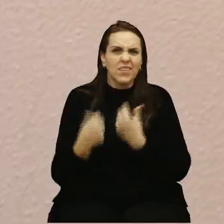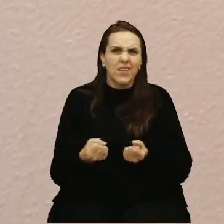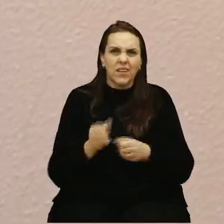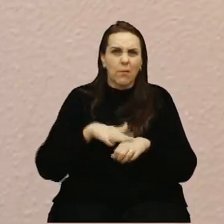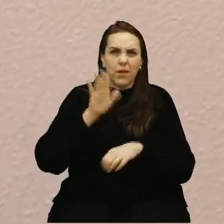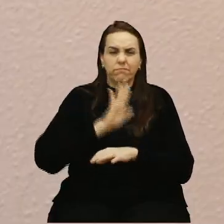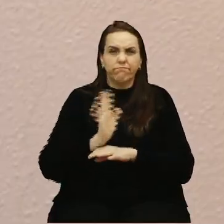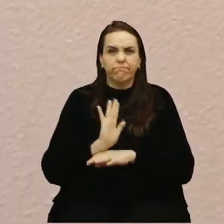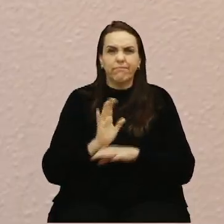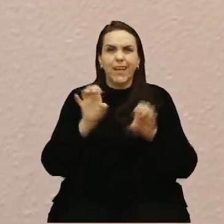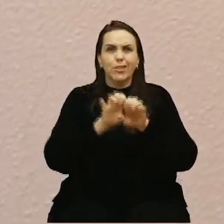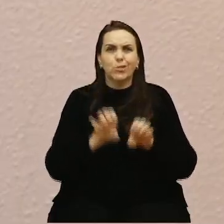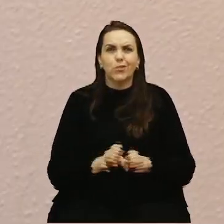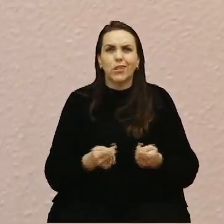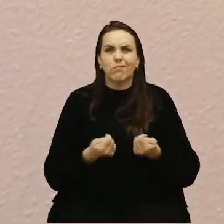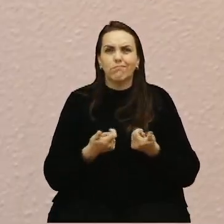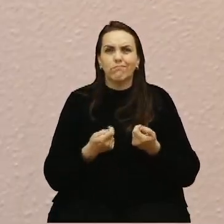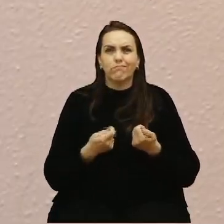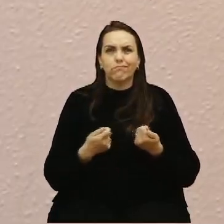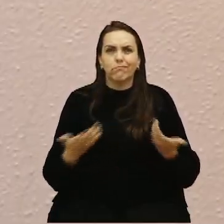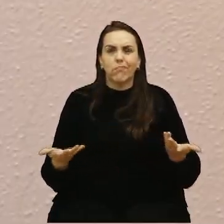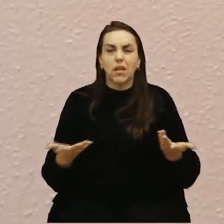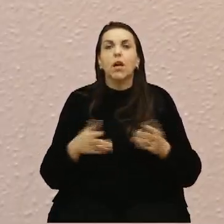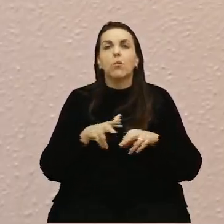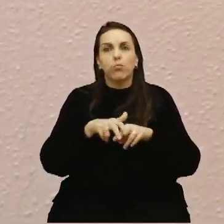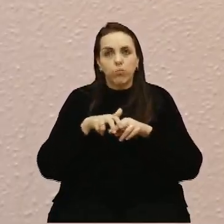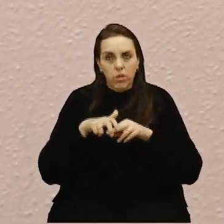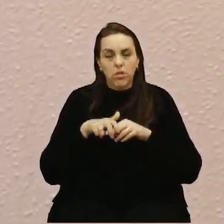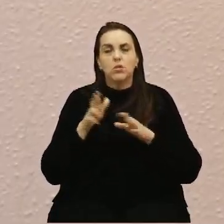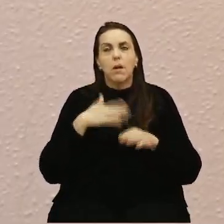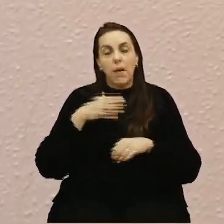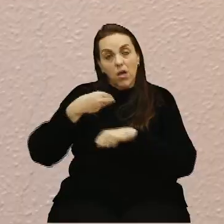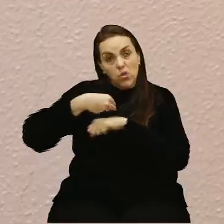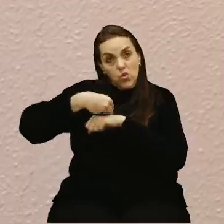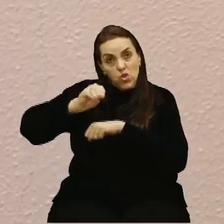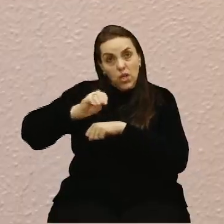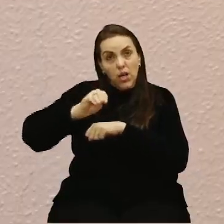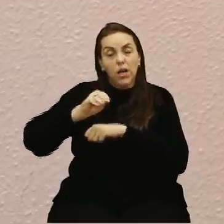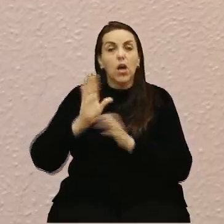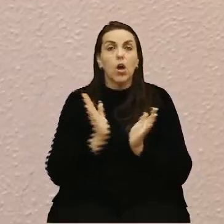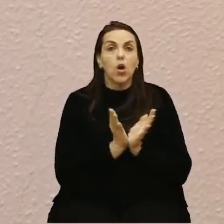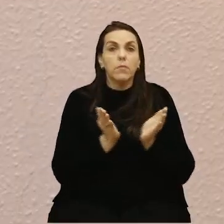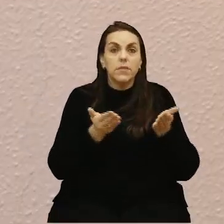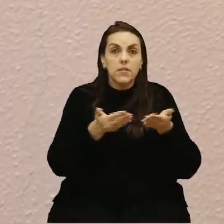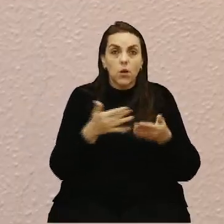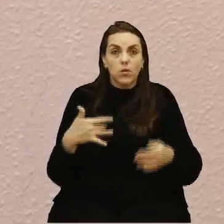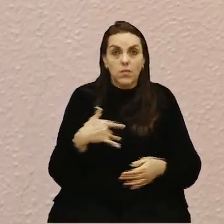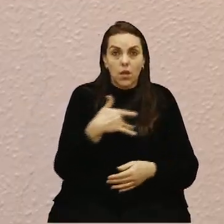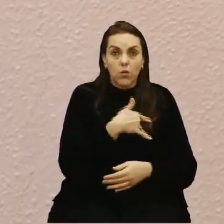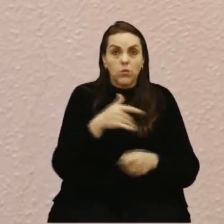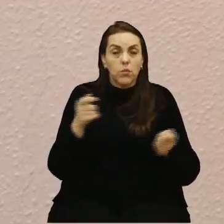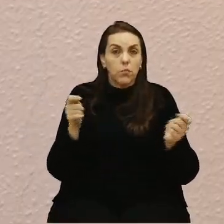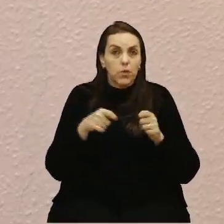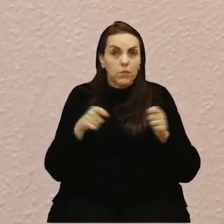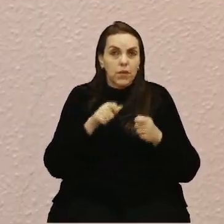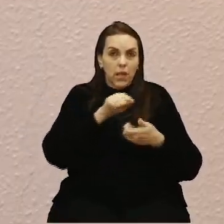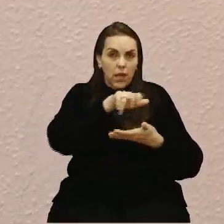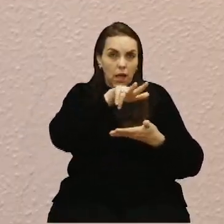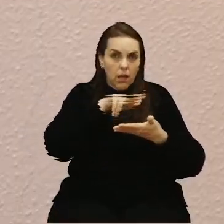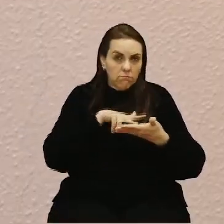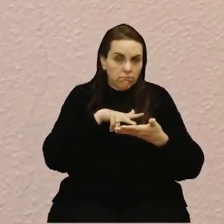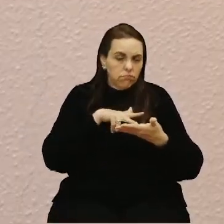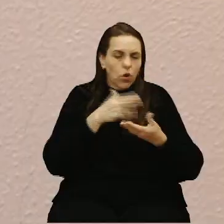essa estruturação frágil e, por isso, deixo aqui a sugestão para a Comissão de Saúde que a gente possa analisar como está hoje